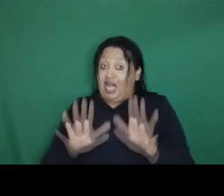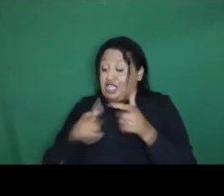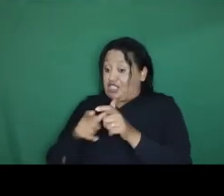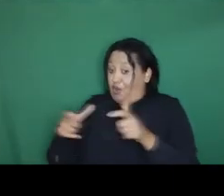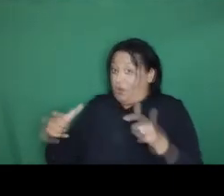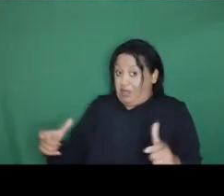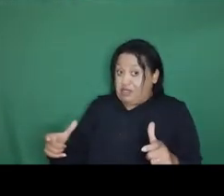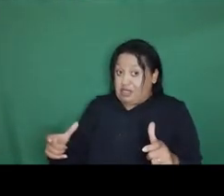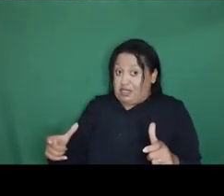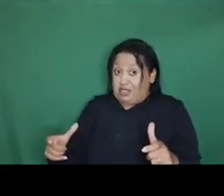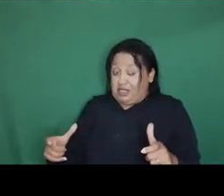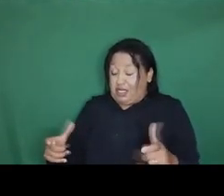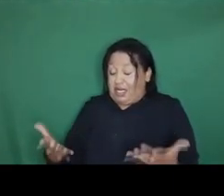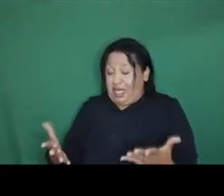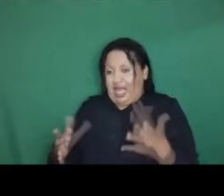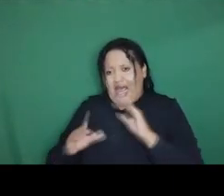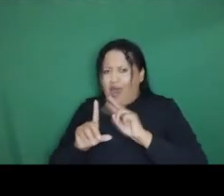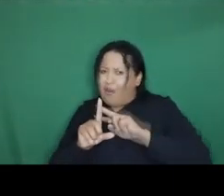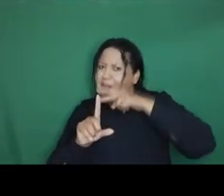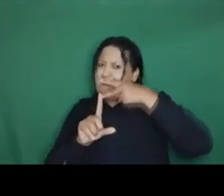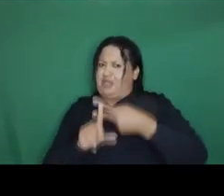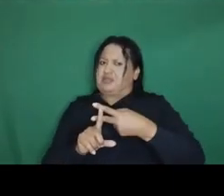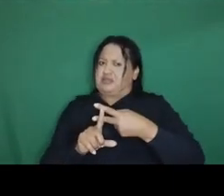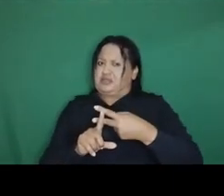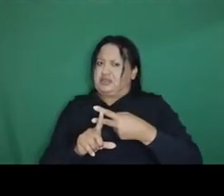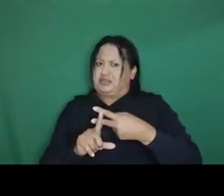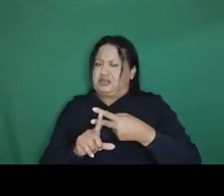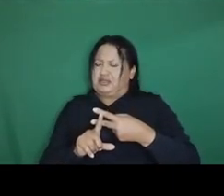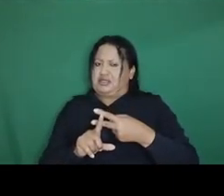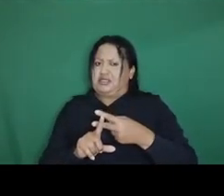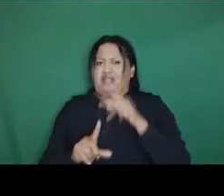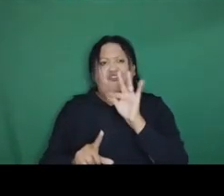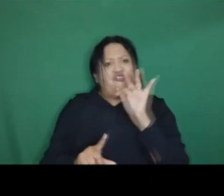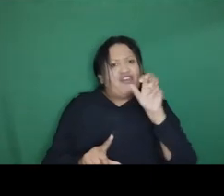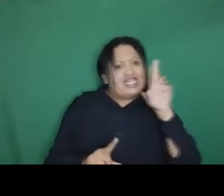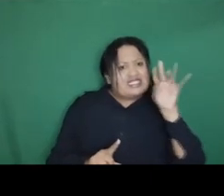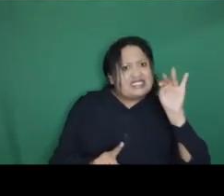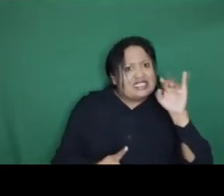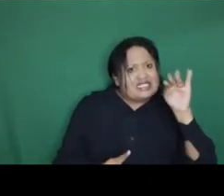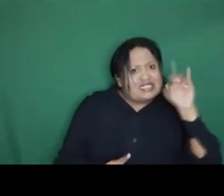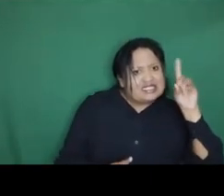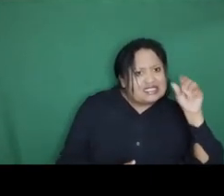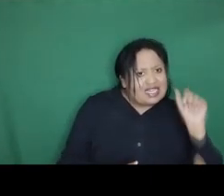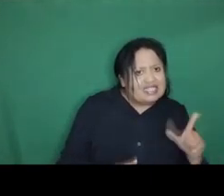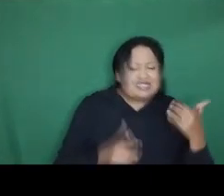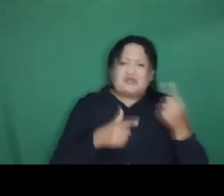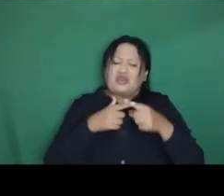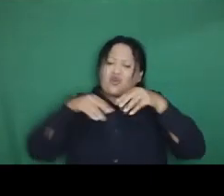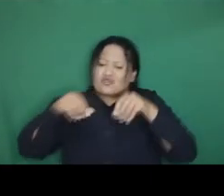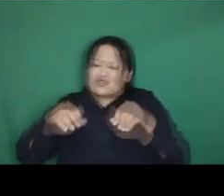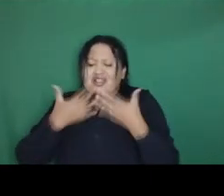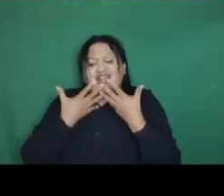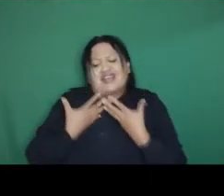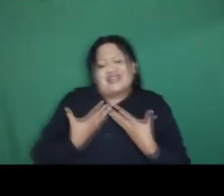né instalada a gente aumenta a fertilidade do solo gente dos nutrientes não né se ajeitar explorando a tendência que o solo